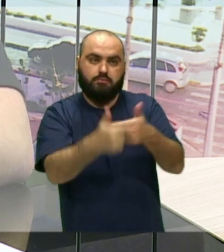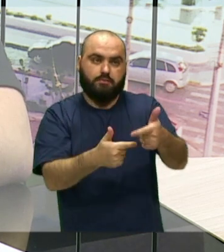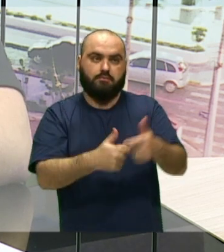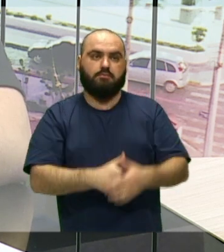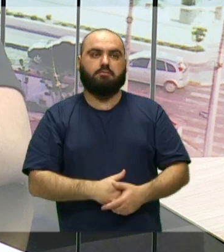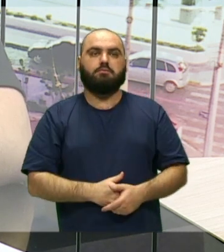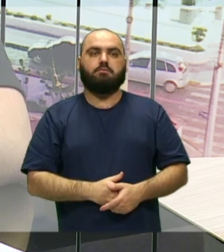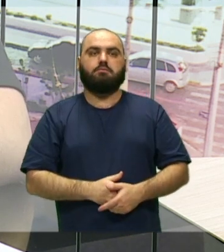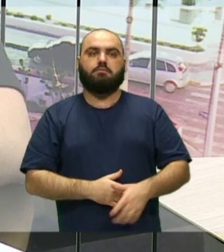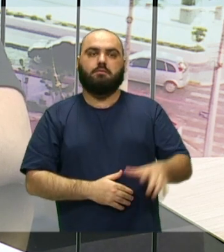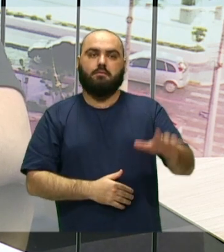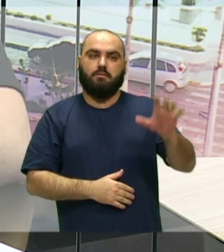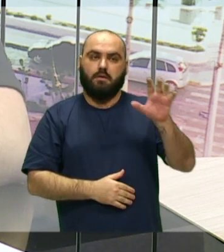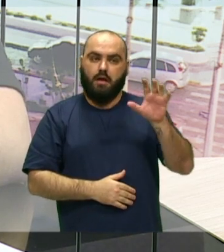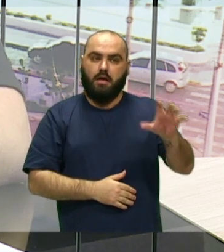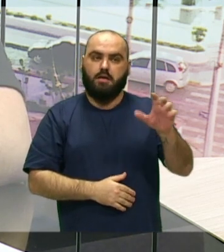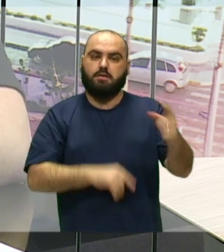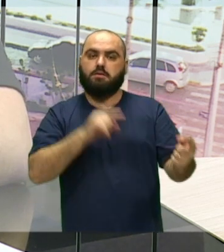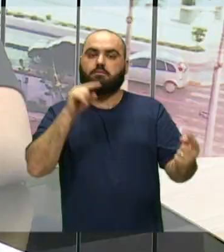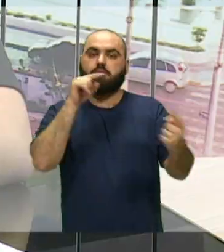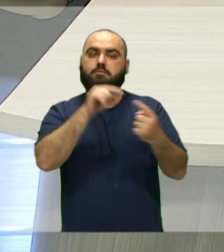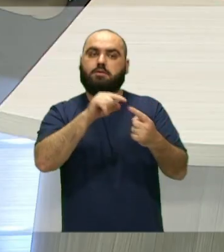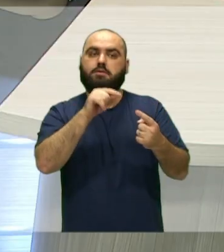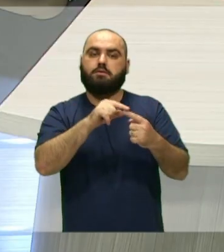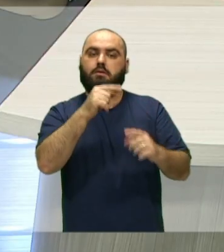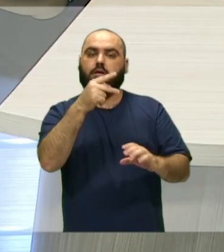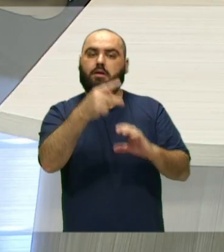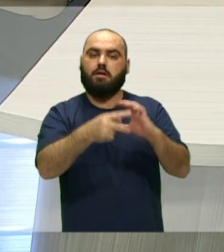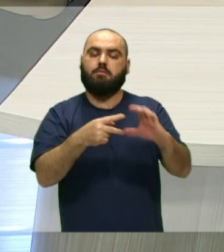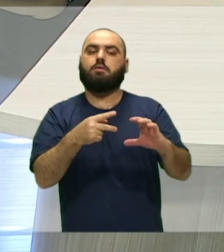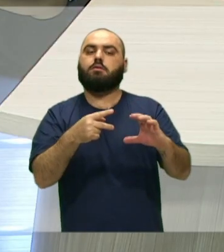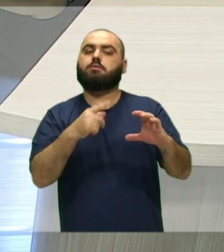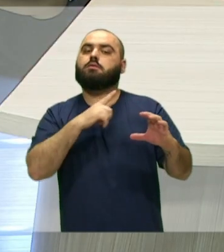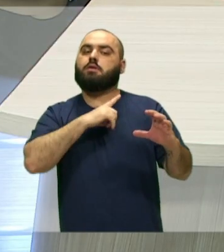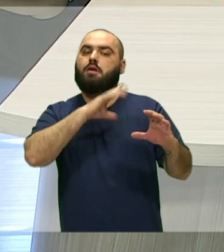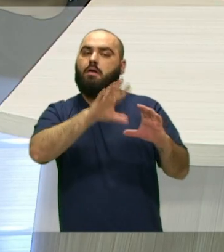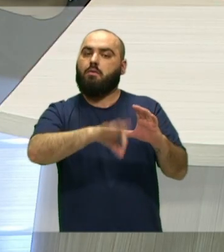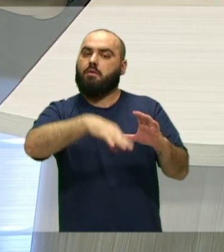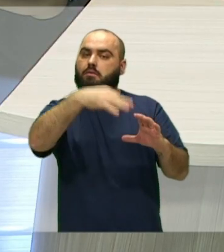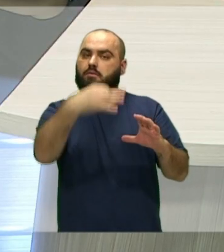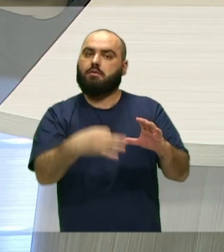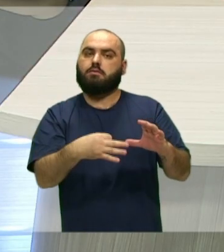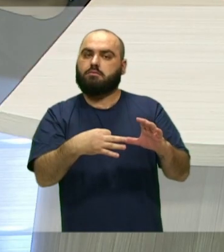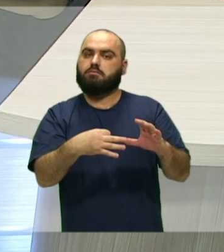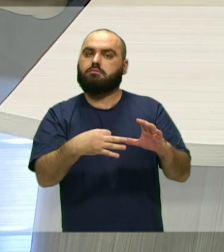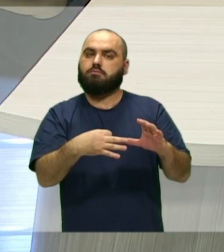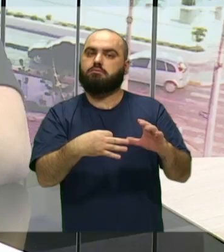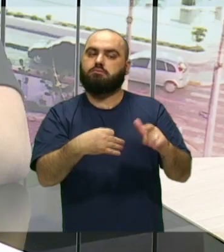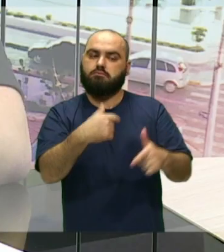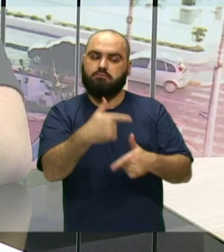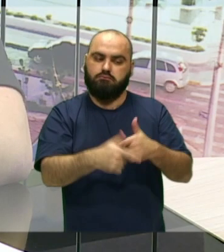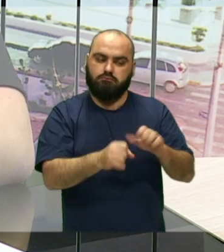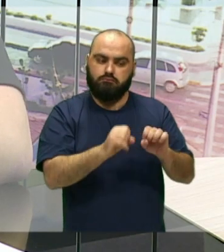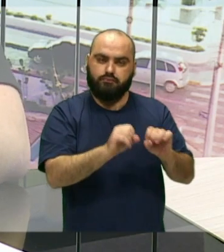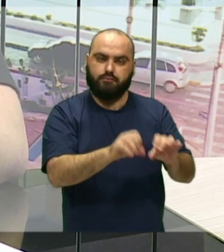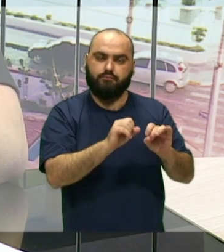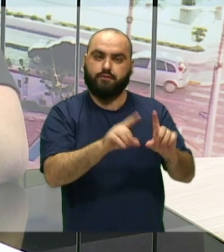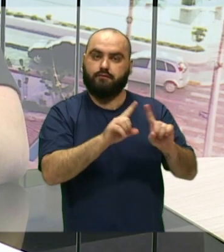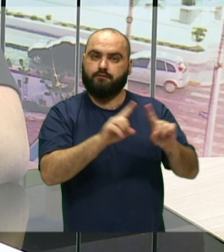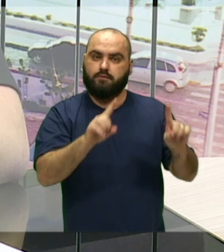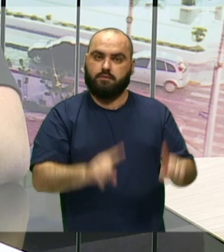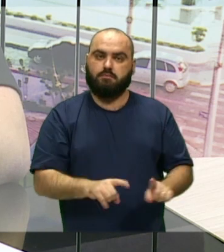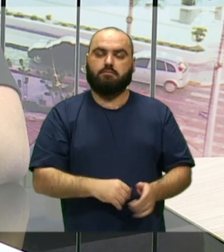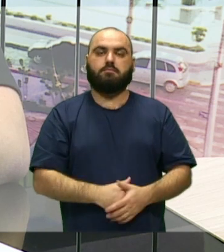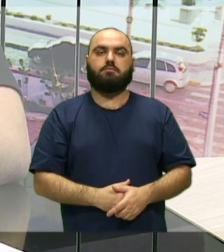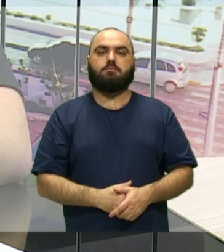câmara atua com o programa de qualificação que a gente organiza na escola do Legislativo eh além disso a